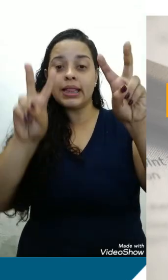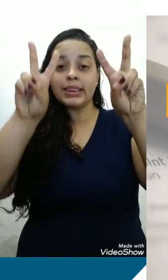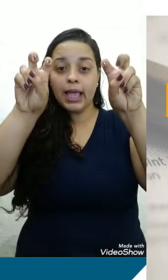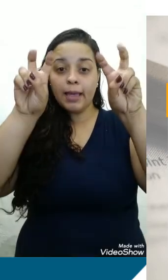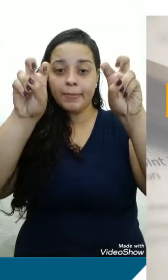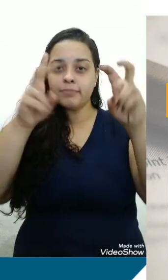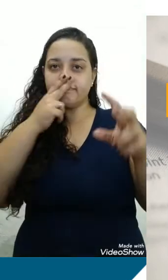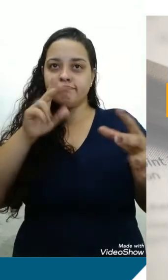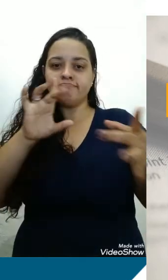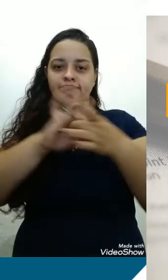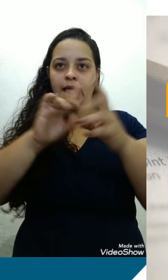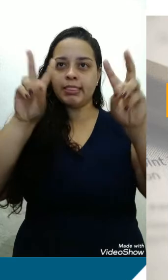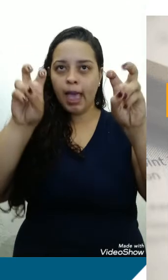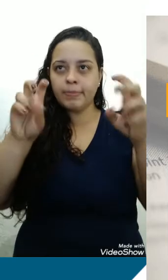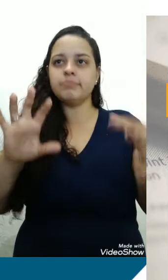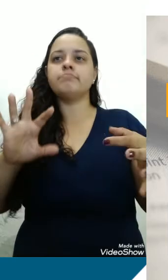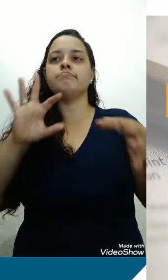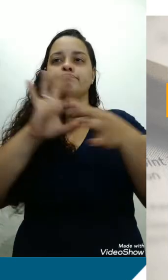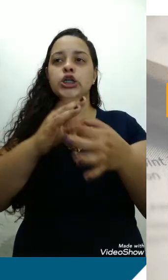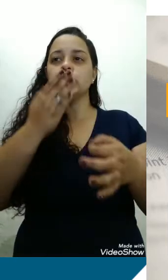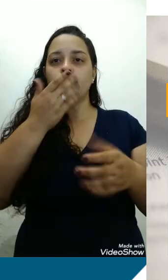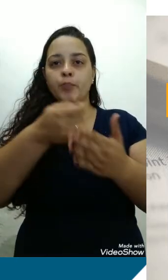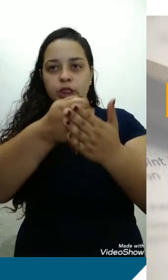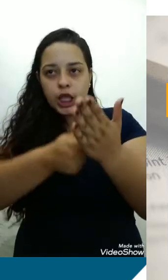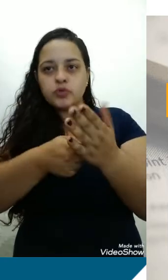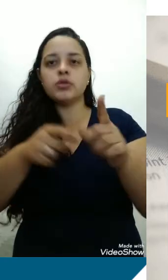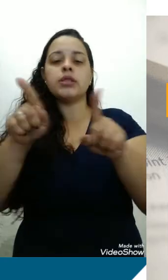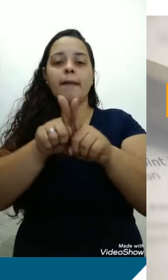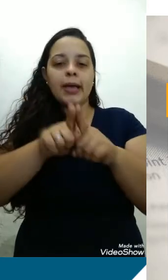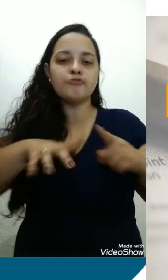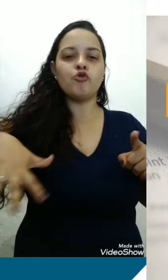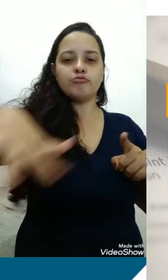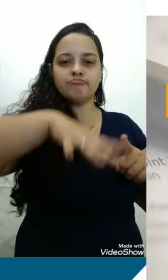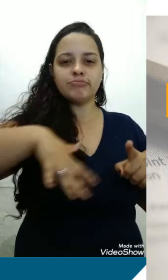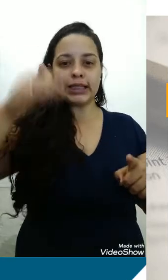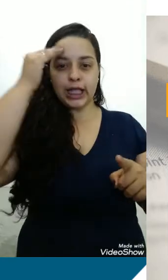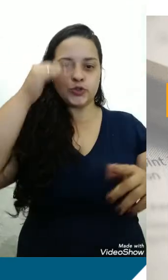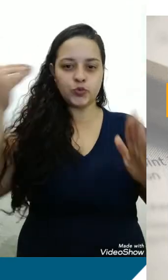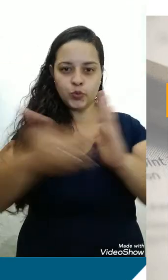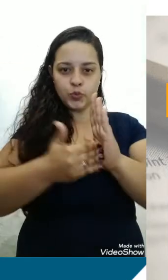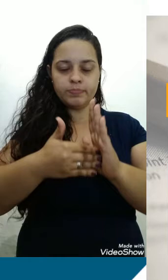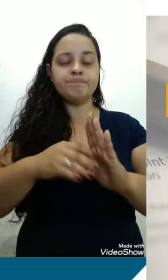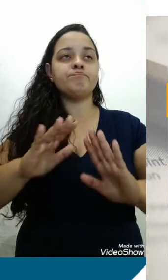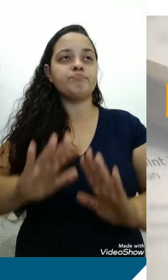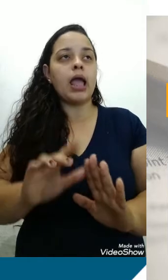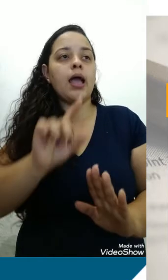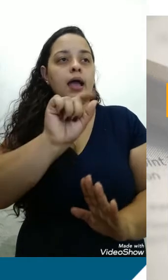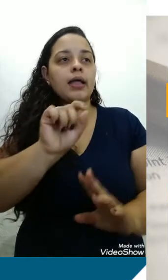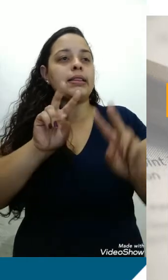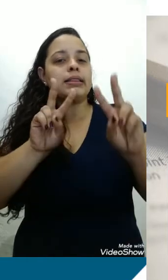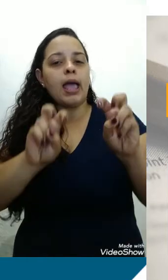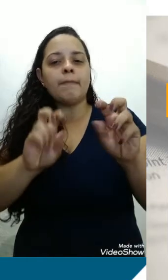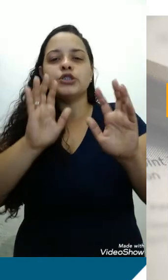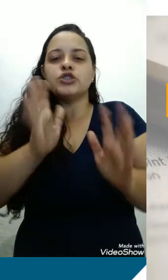terceiro é o uso de repertório sociocultural. Nós vamos ver com calma o que seriam cada um desses aspectos. A definição